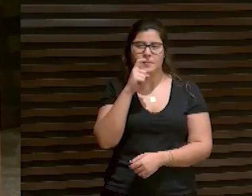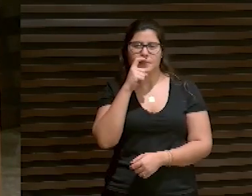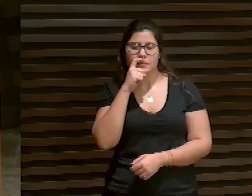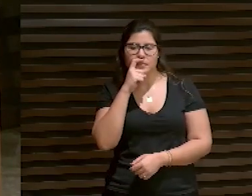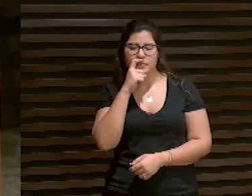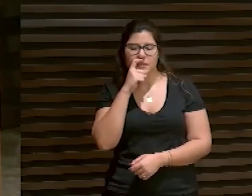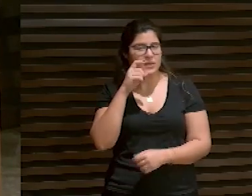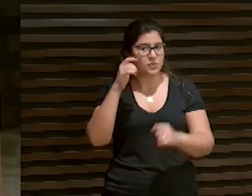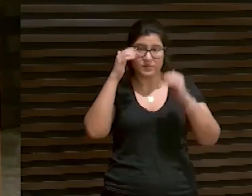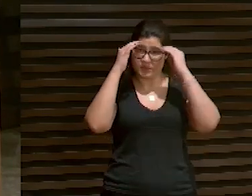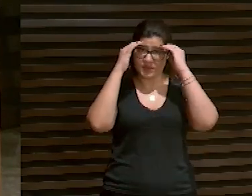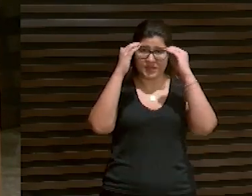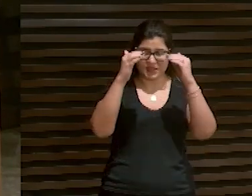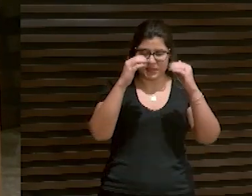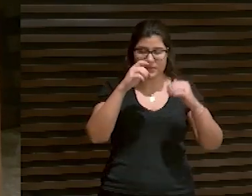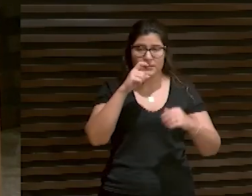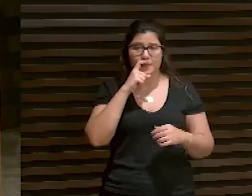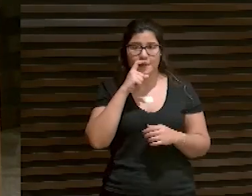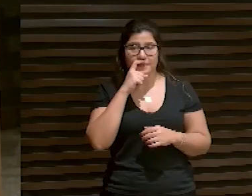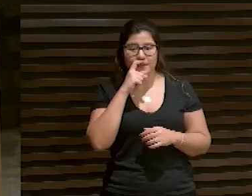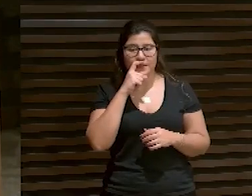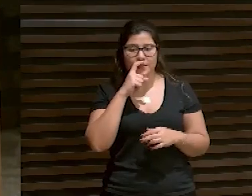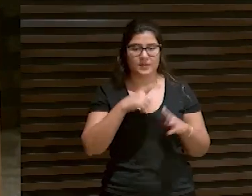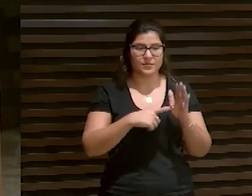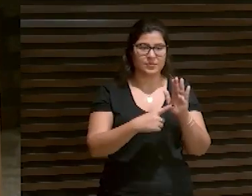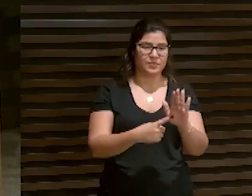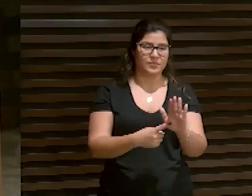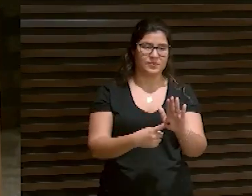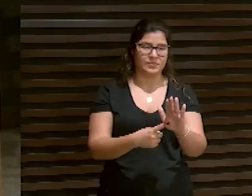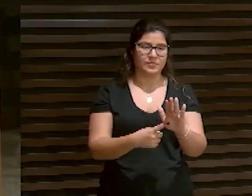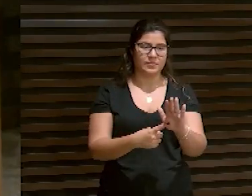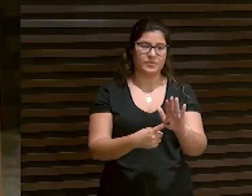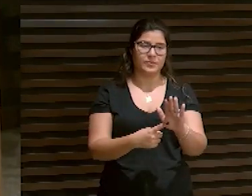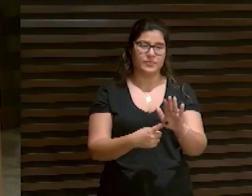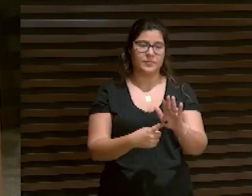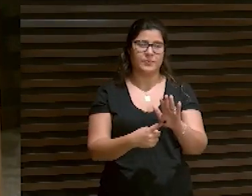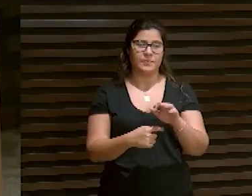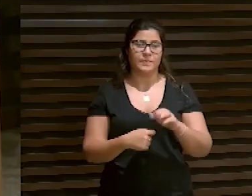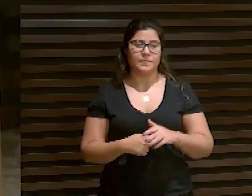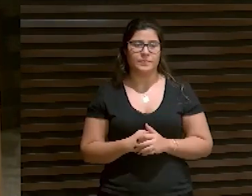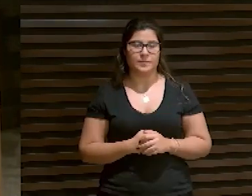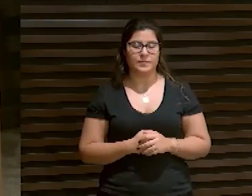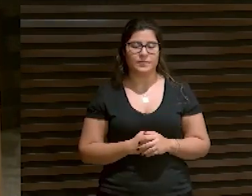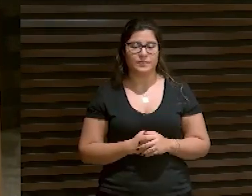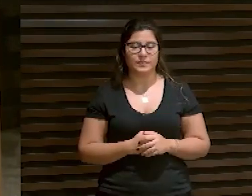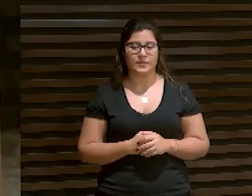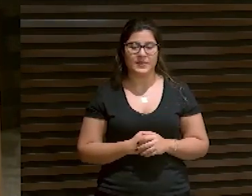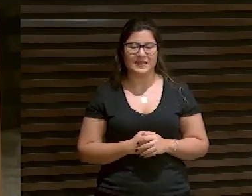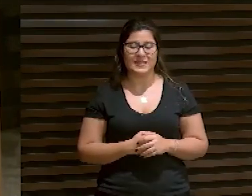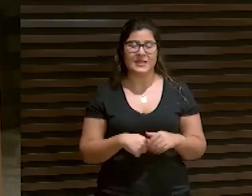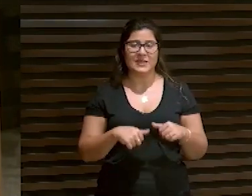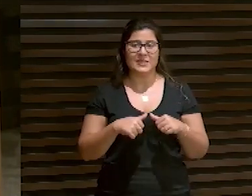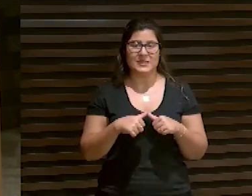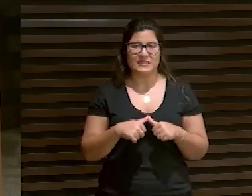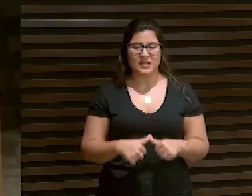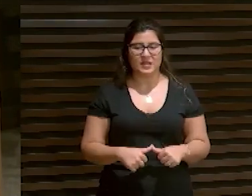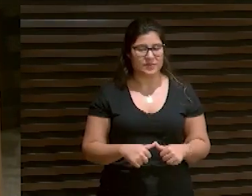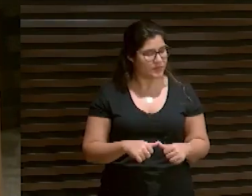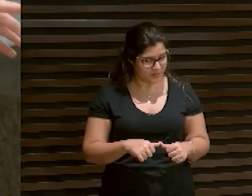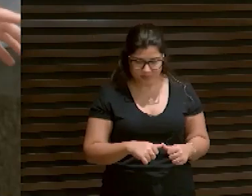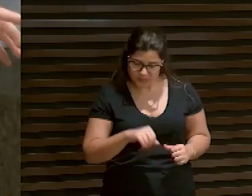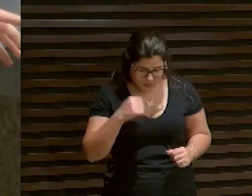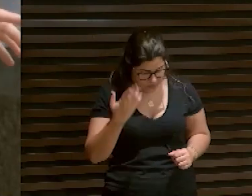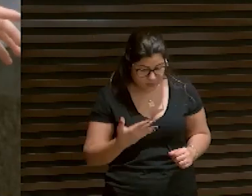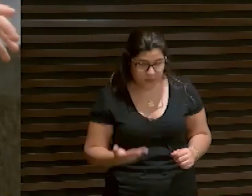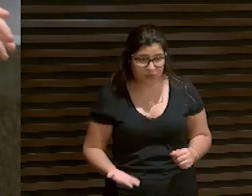criança desobedece em público do que quando desobedece em casa? Porque o pai está publicamente sendo desonrado. Então acontece muitas vezes, irmãos,